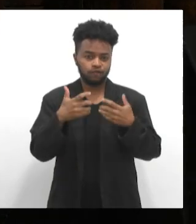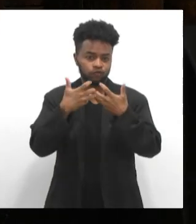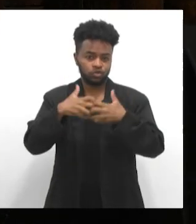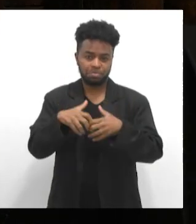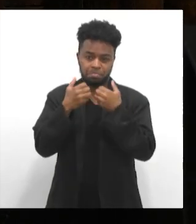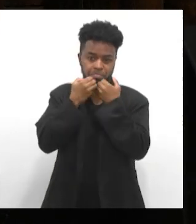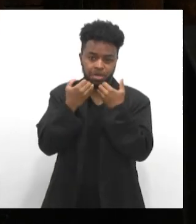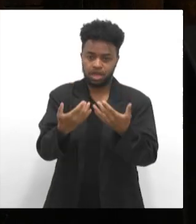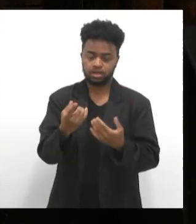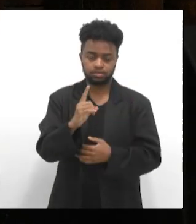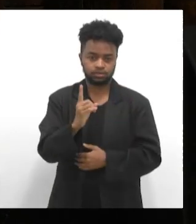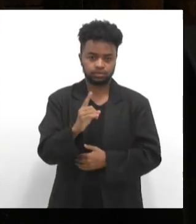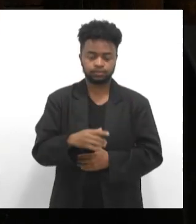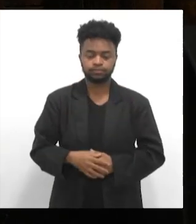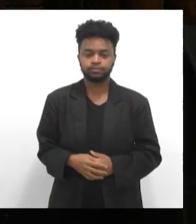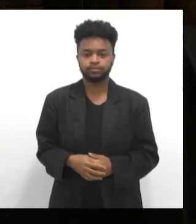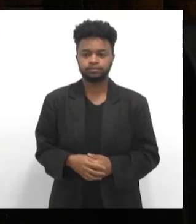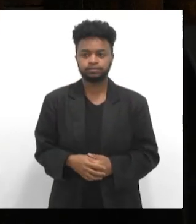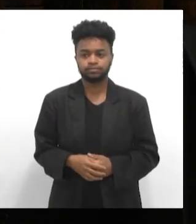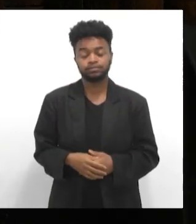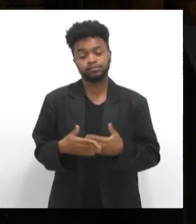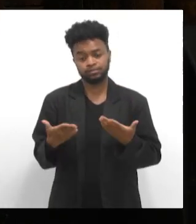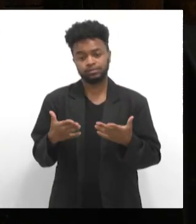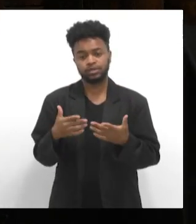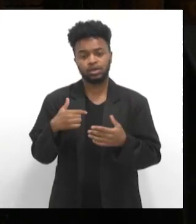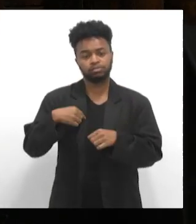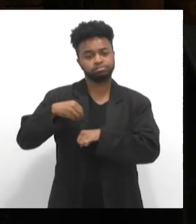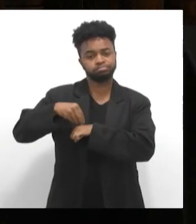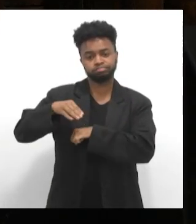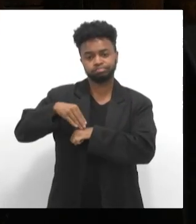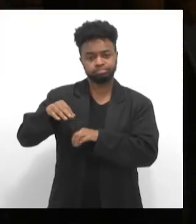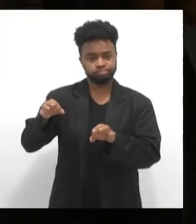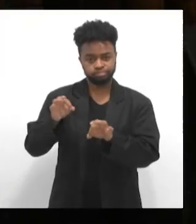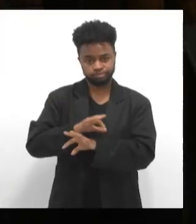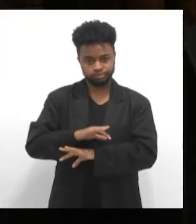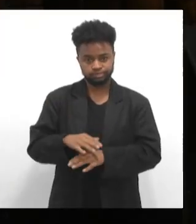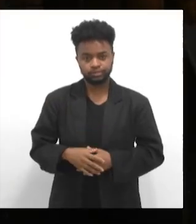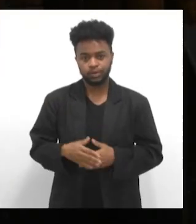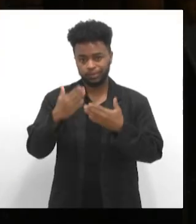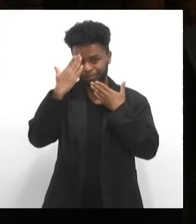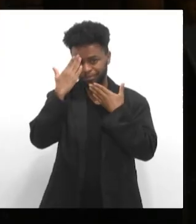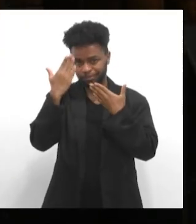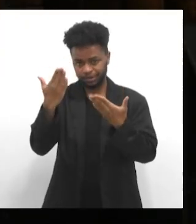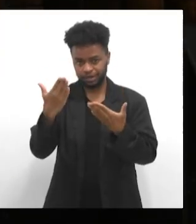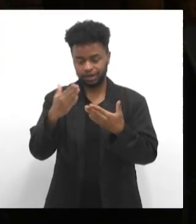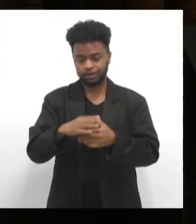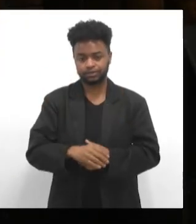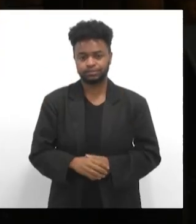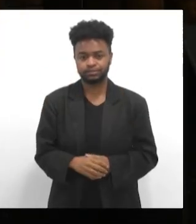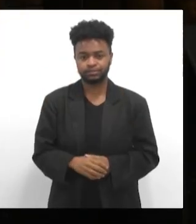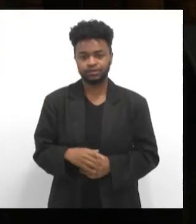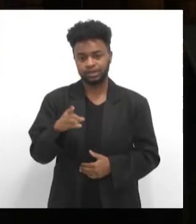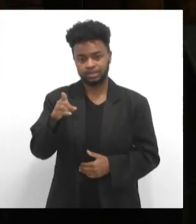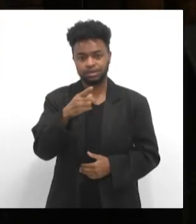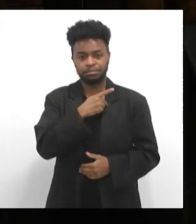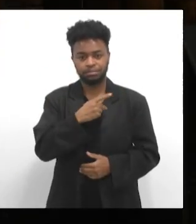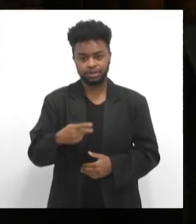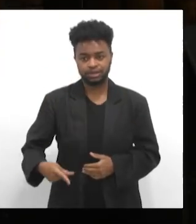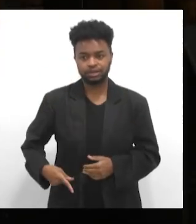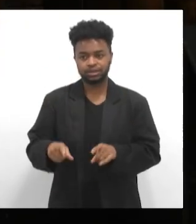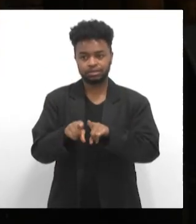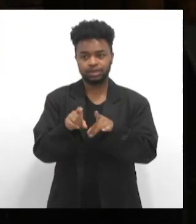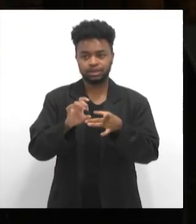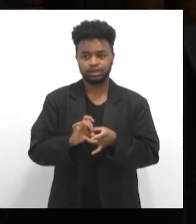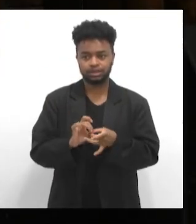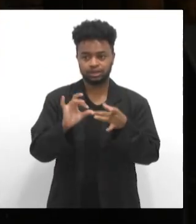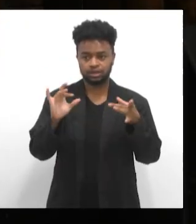né? Mas, senhor presidente, era essa mensagem que eu queria trazer. Obrigado por senhor presidir e me permitir